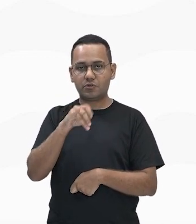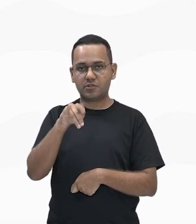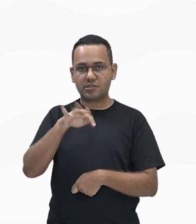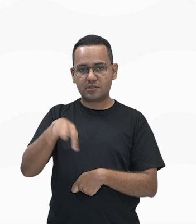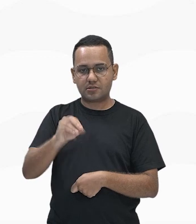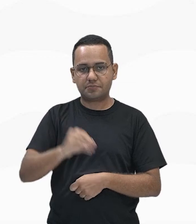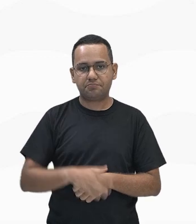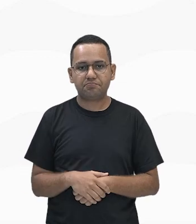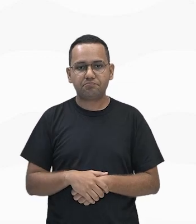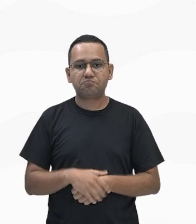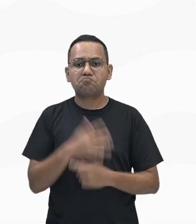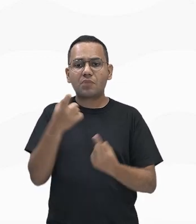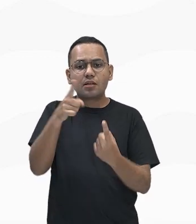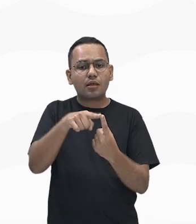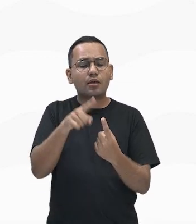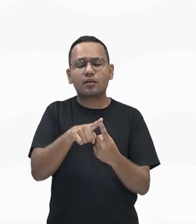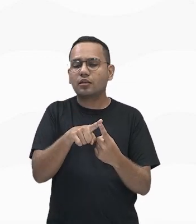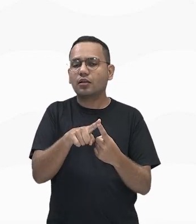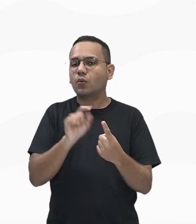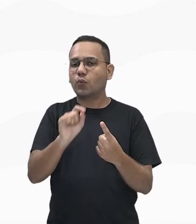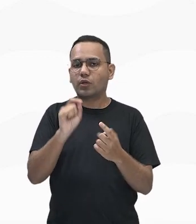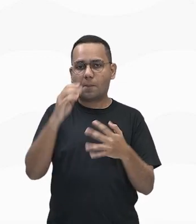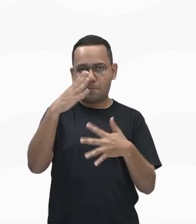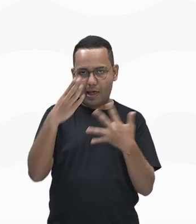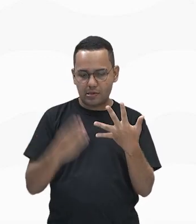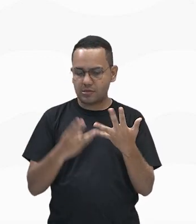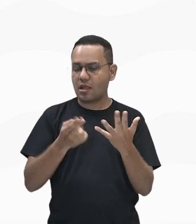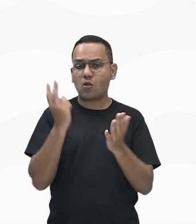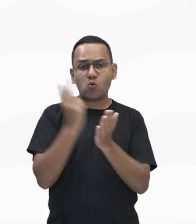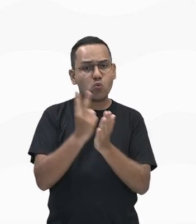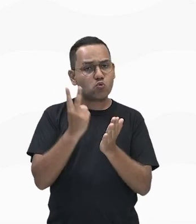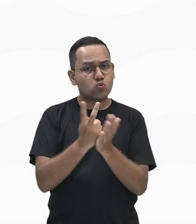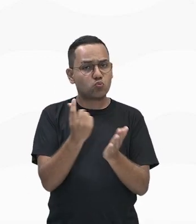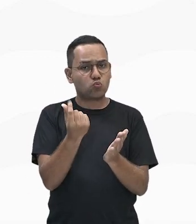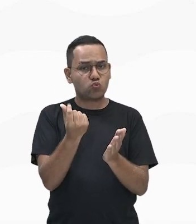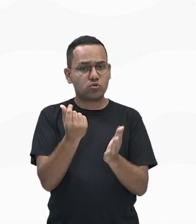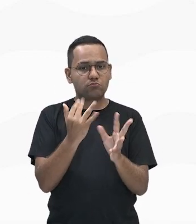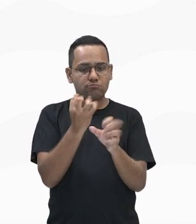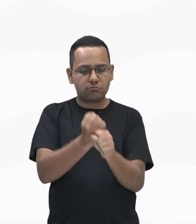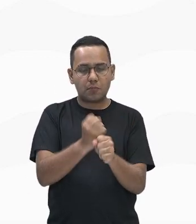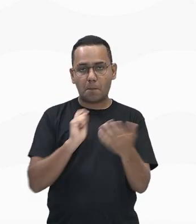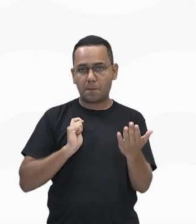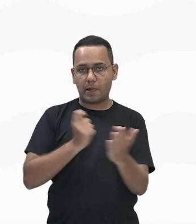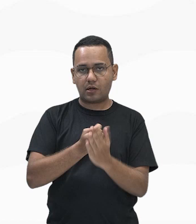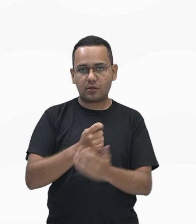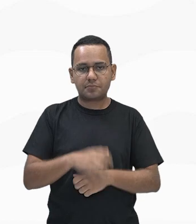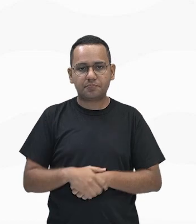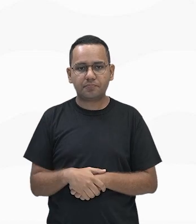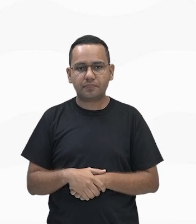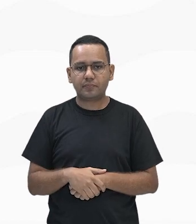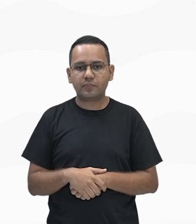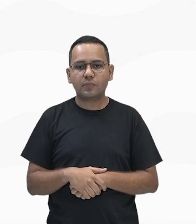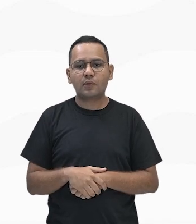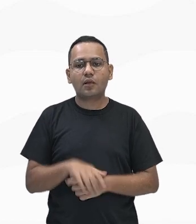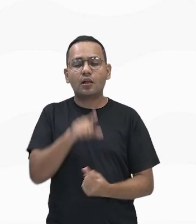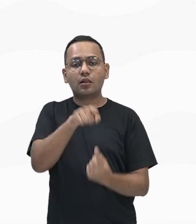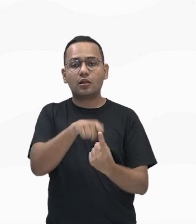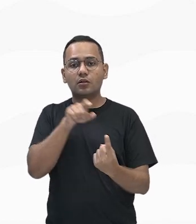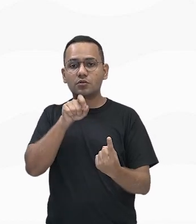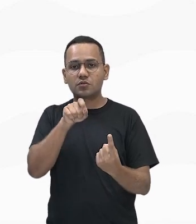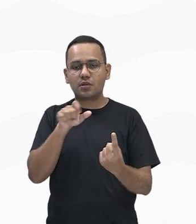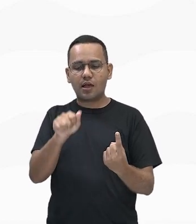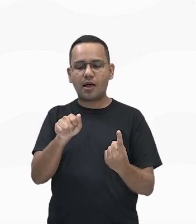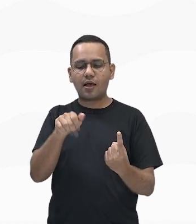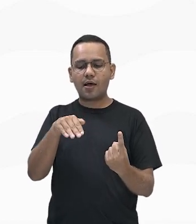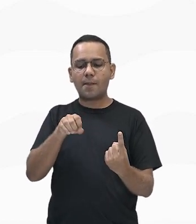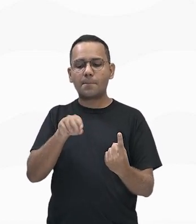são fixas ao longo do período de pagamento, tá bom? A parcela consiste em uma parte de amortização